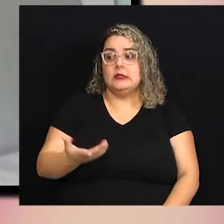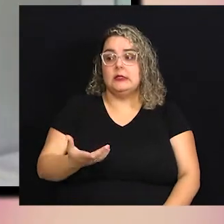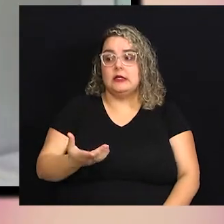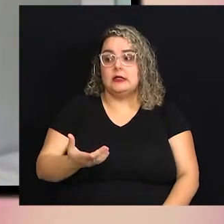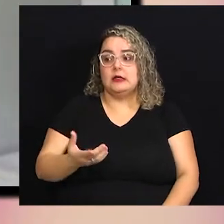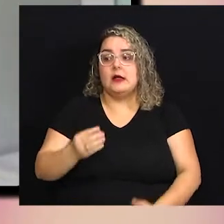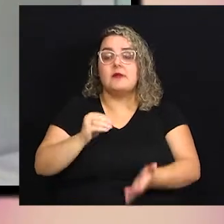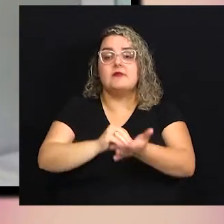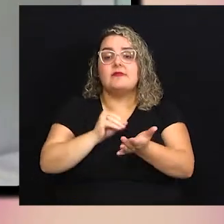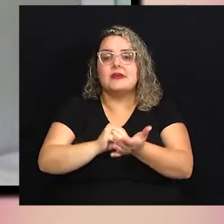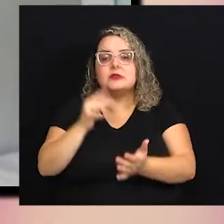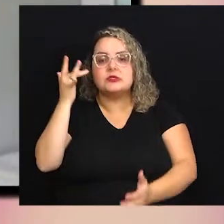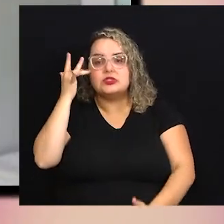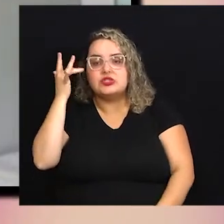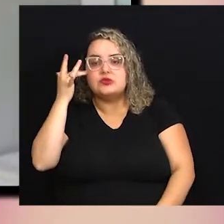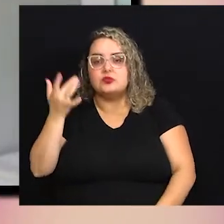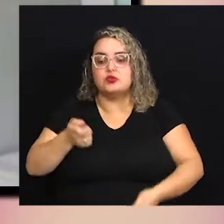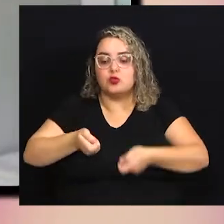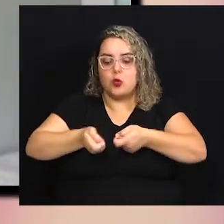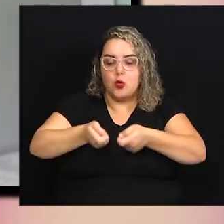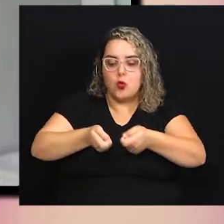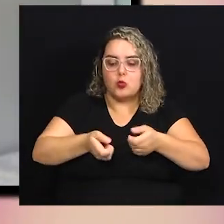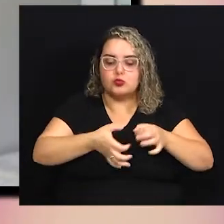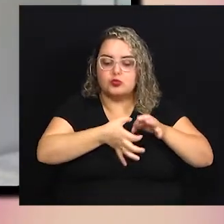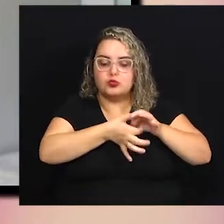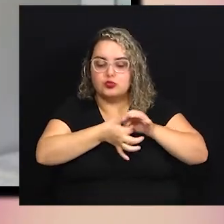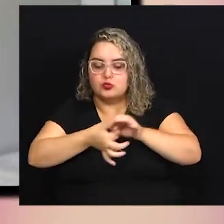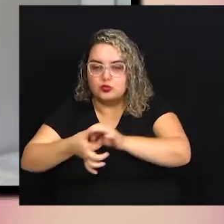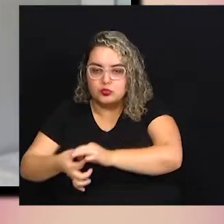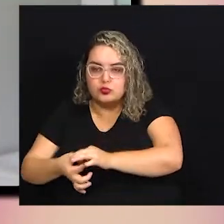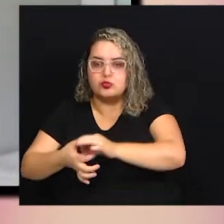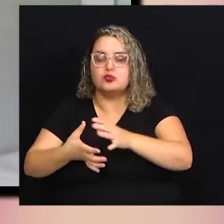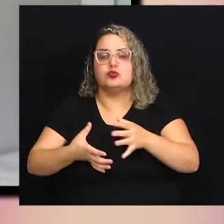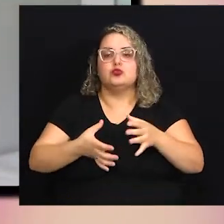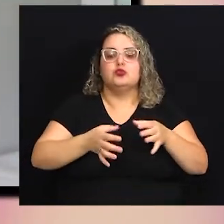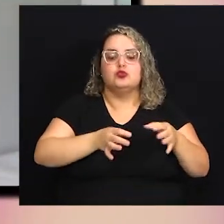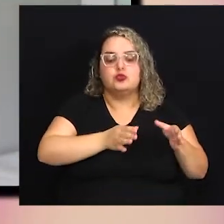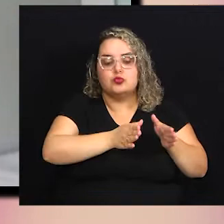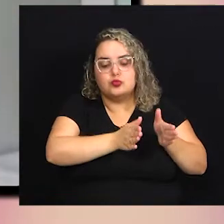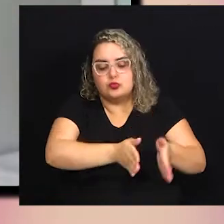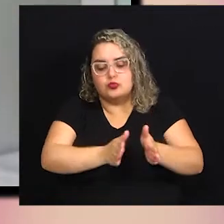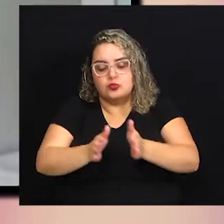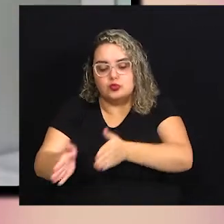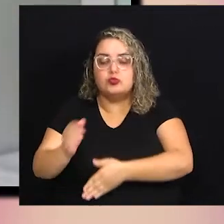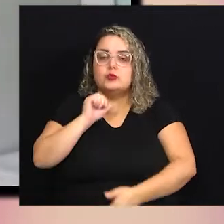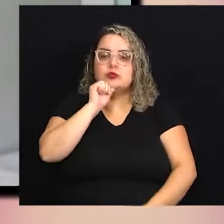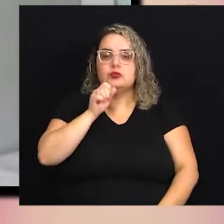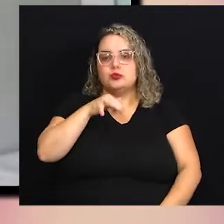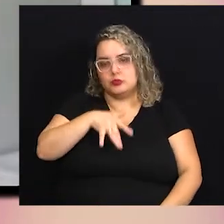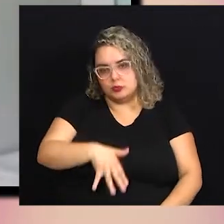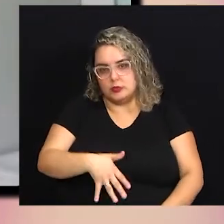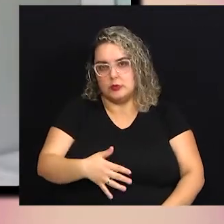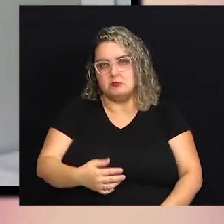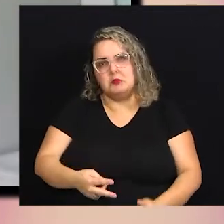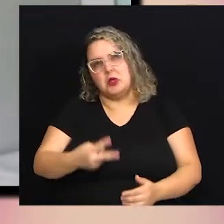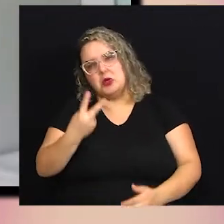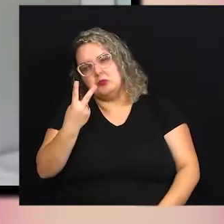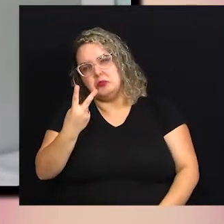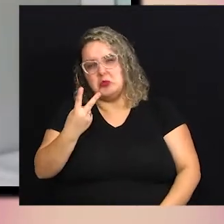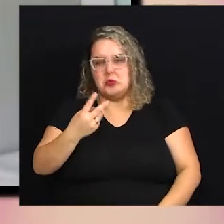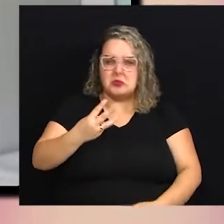o que a gente chama de imaturidade desse controle do ciclo menstrual, né? E por isso é comum, nos